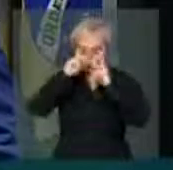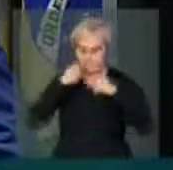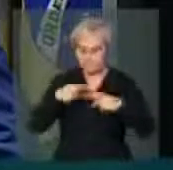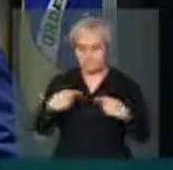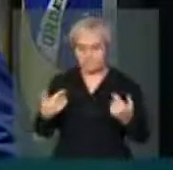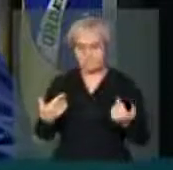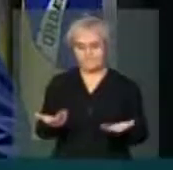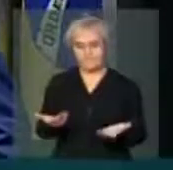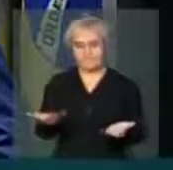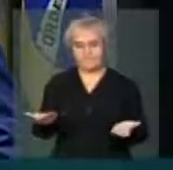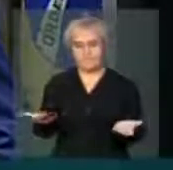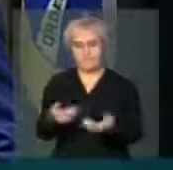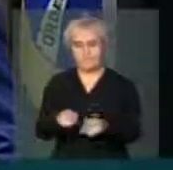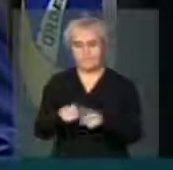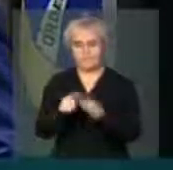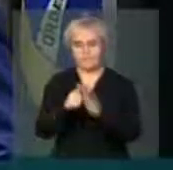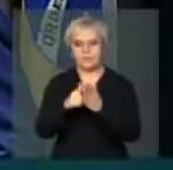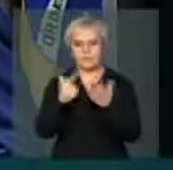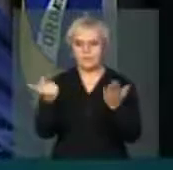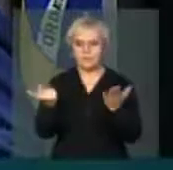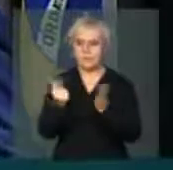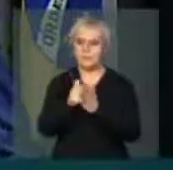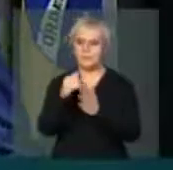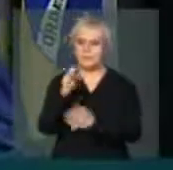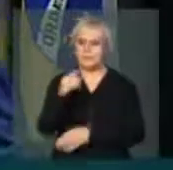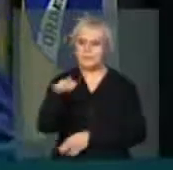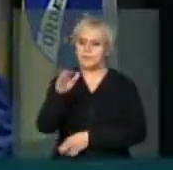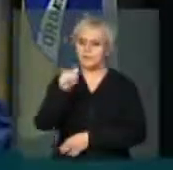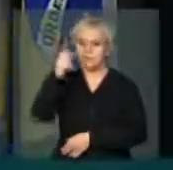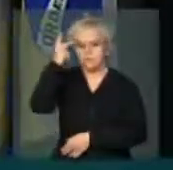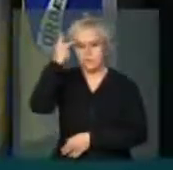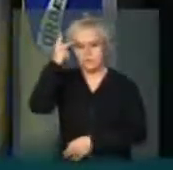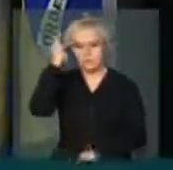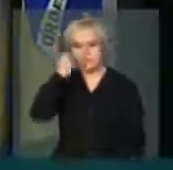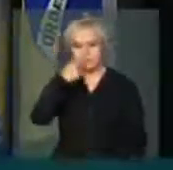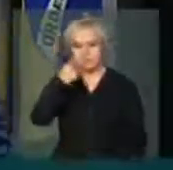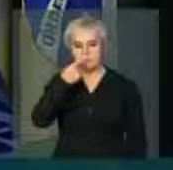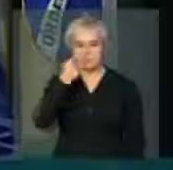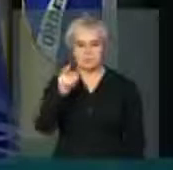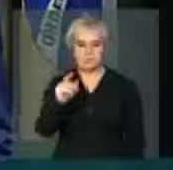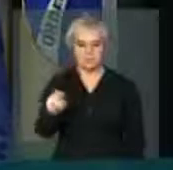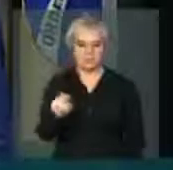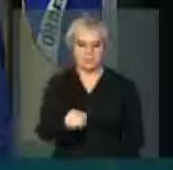nos jornais de hoje. A Folha de São Paulo diz, por exemplo,